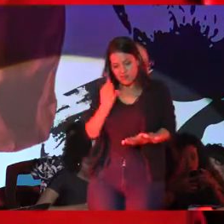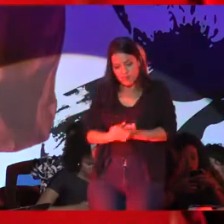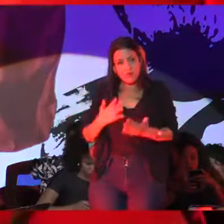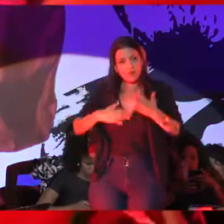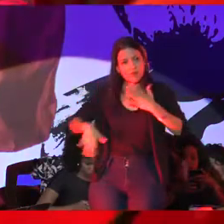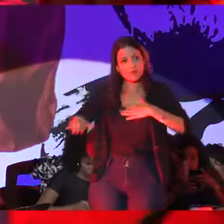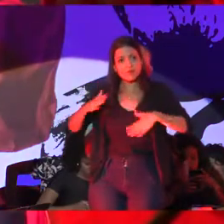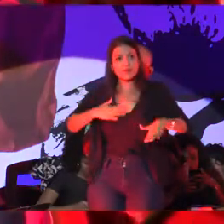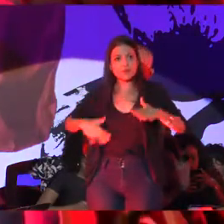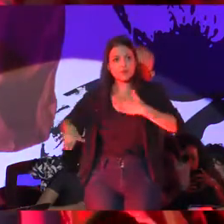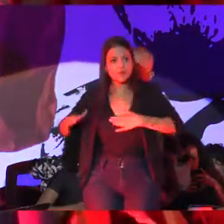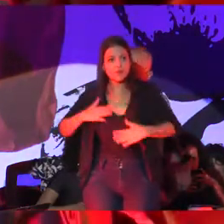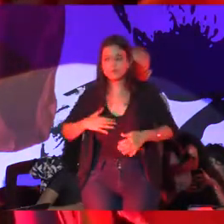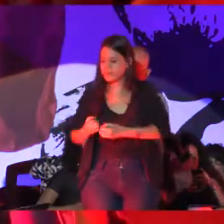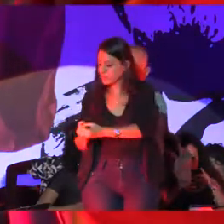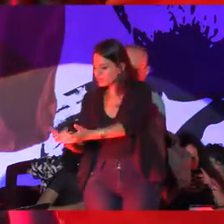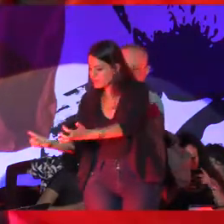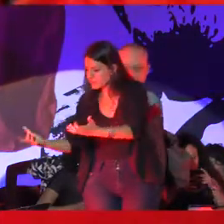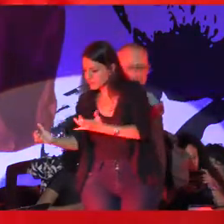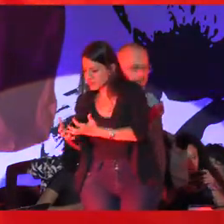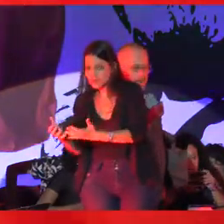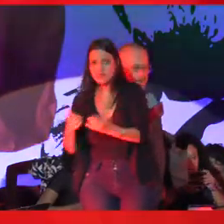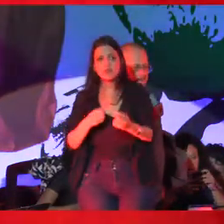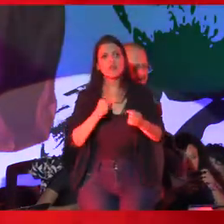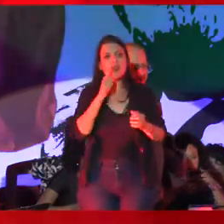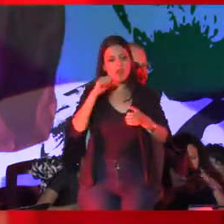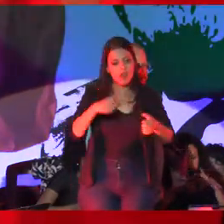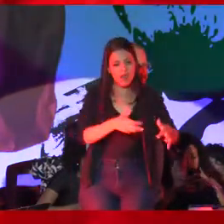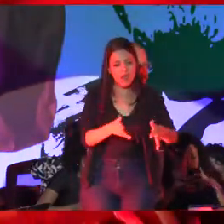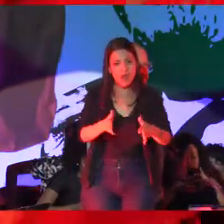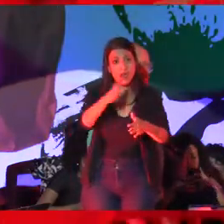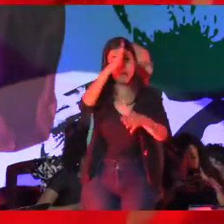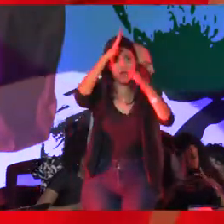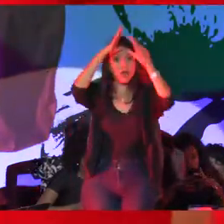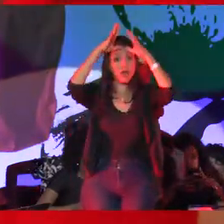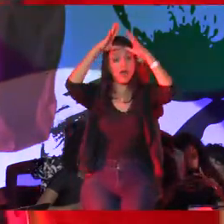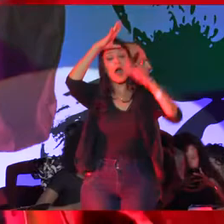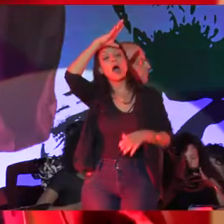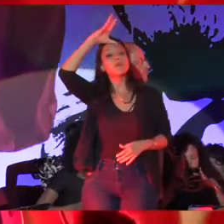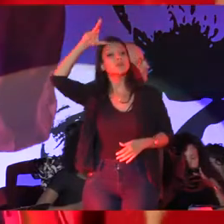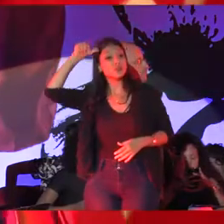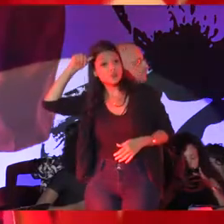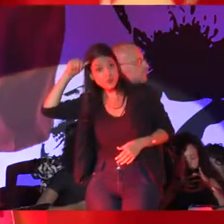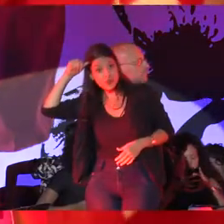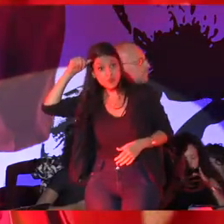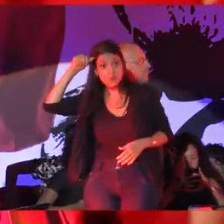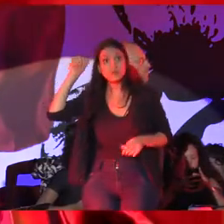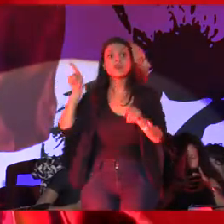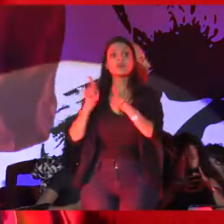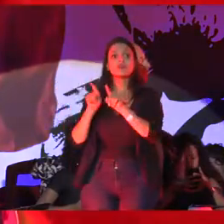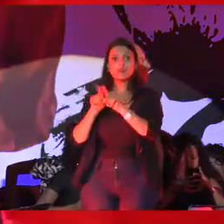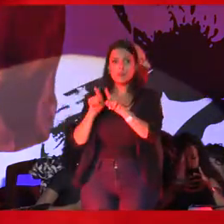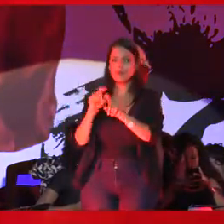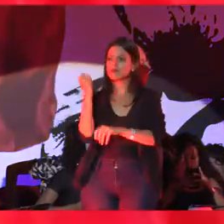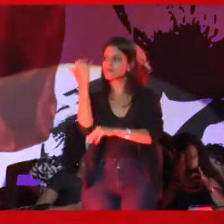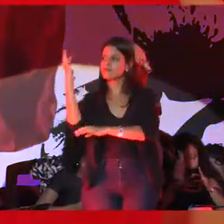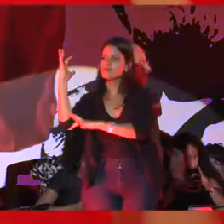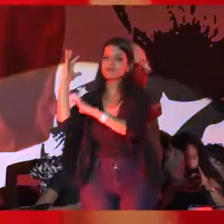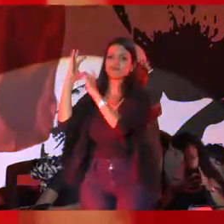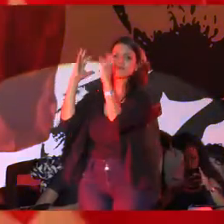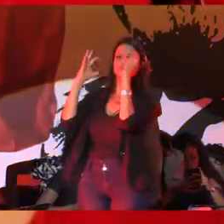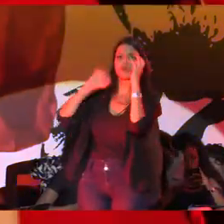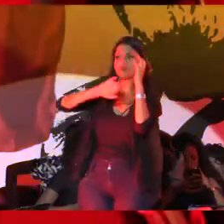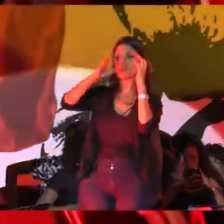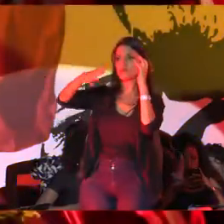e juazeiros, pelos seringais, pelas águas da Amazônia, pelas parreiras e pelos pampas, pelos